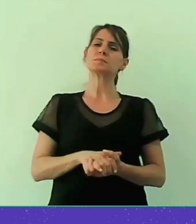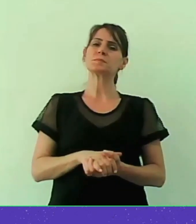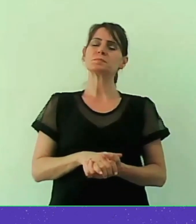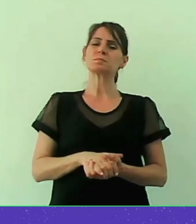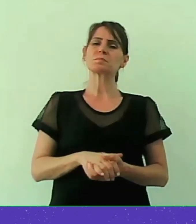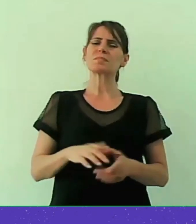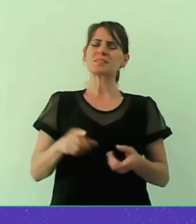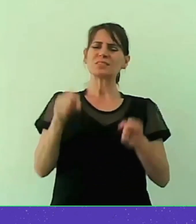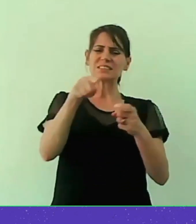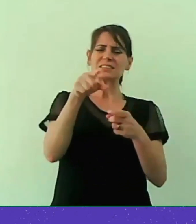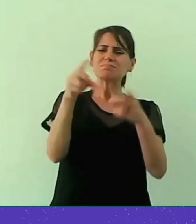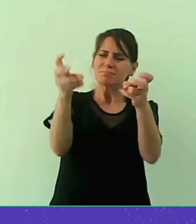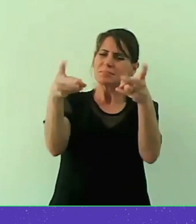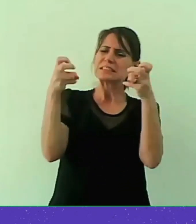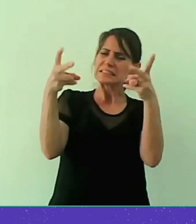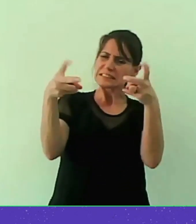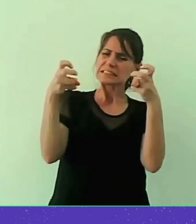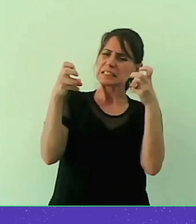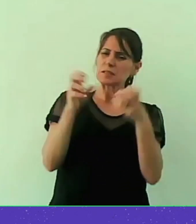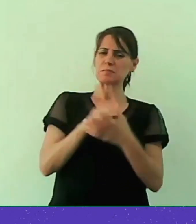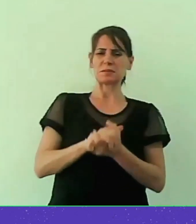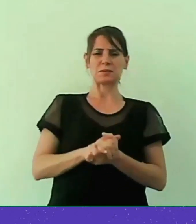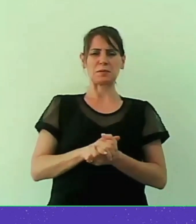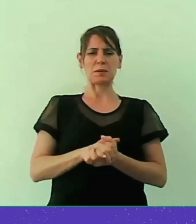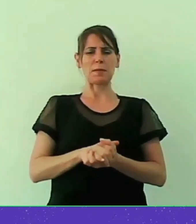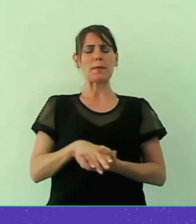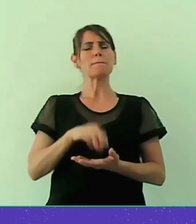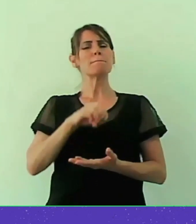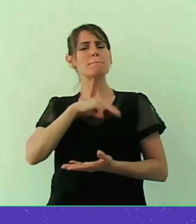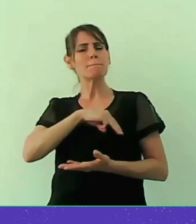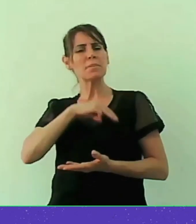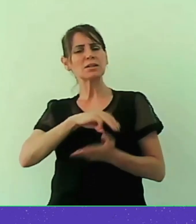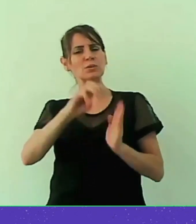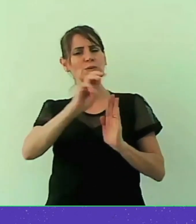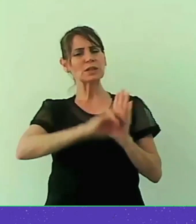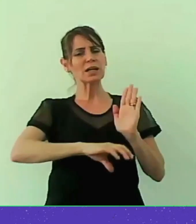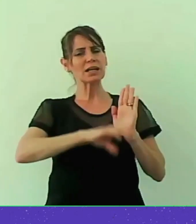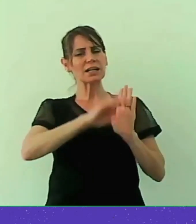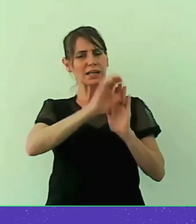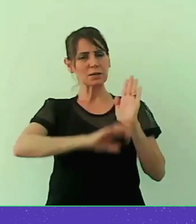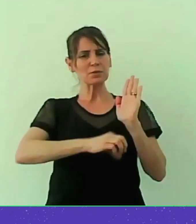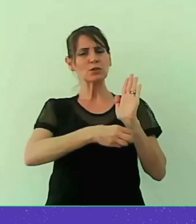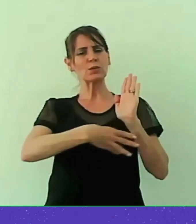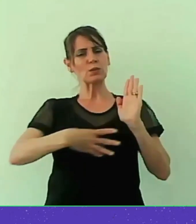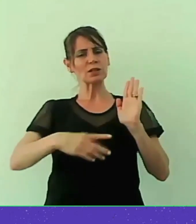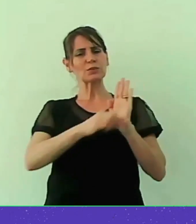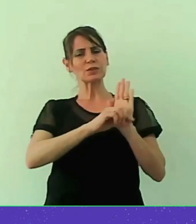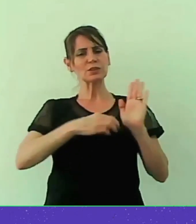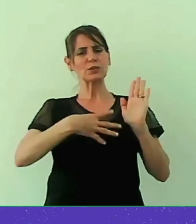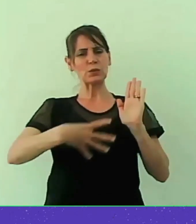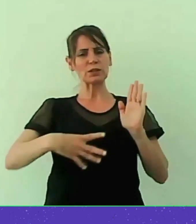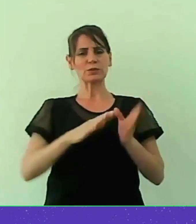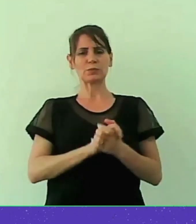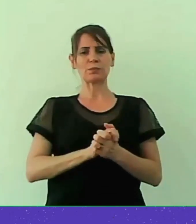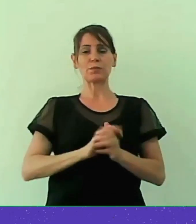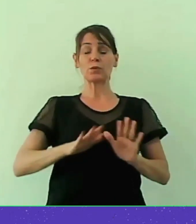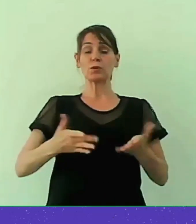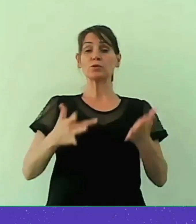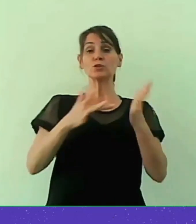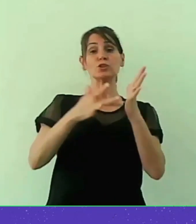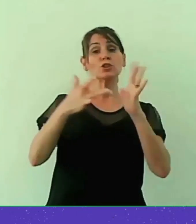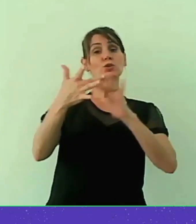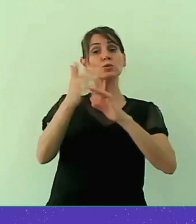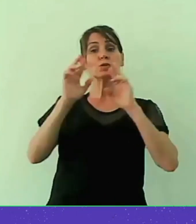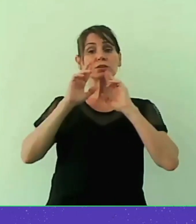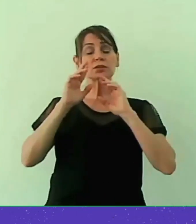vou voltar a ler com vocês Mateus 4,4. Vamos lá. Quando Jesus disse essa